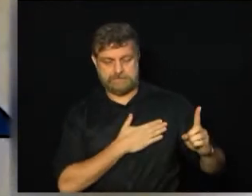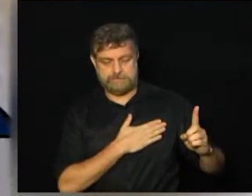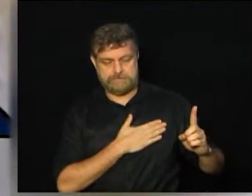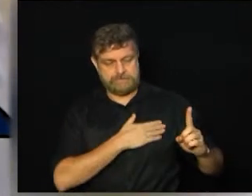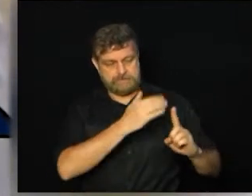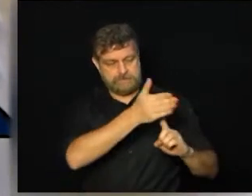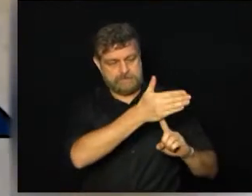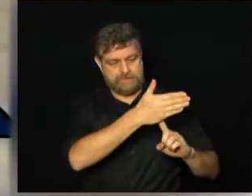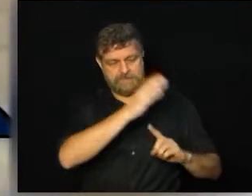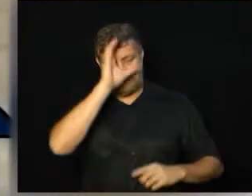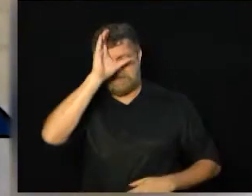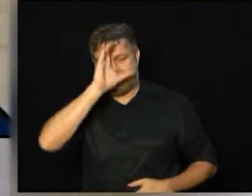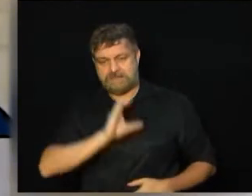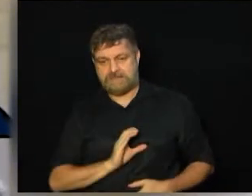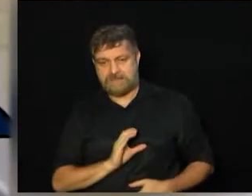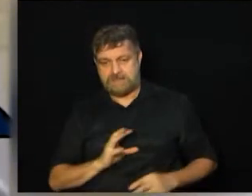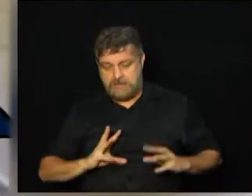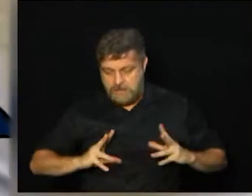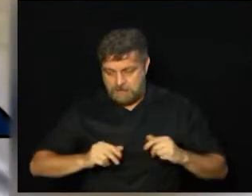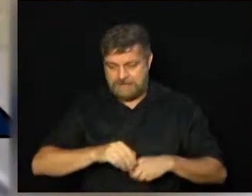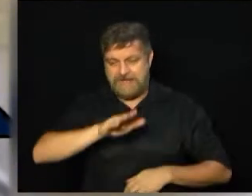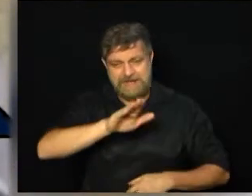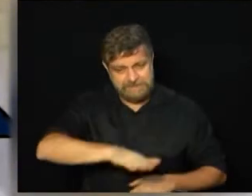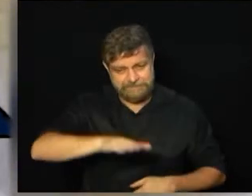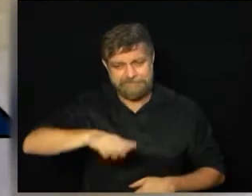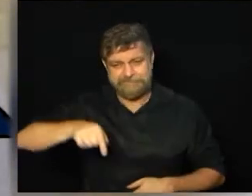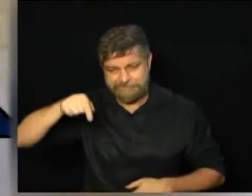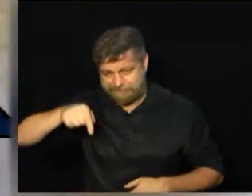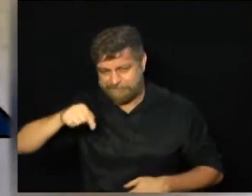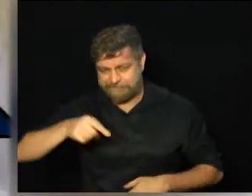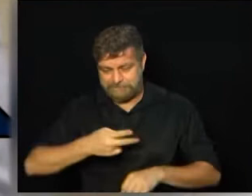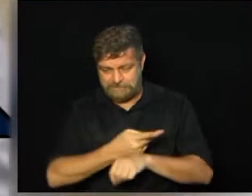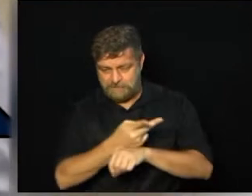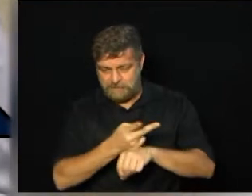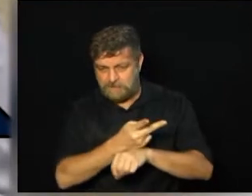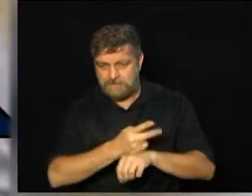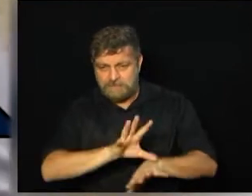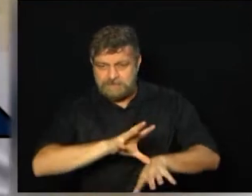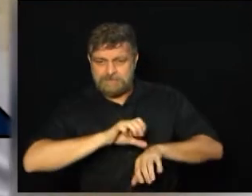cidadania. Todos deram um relato de que as crianças estão buscando